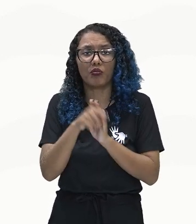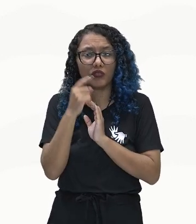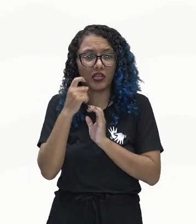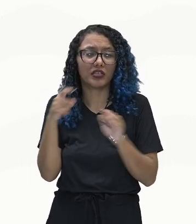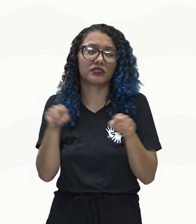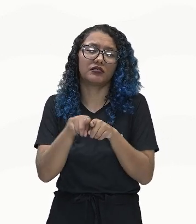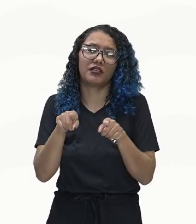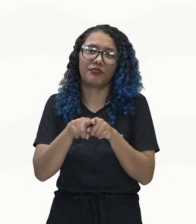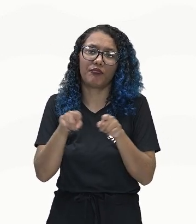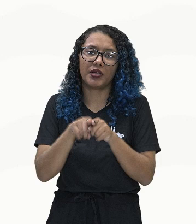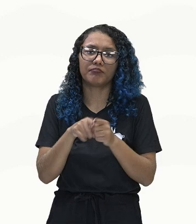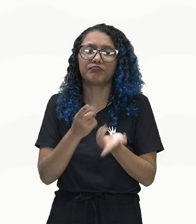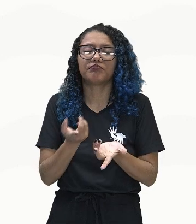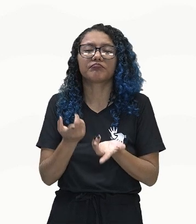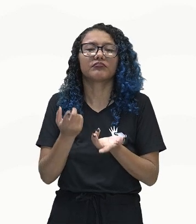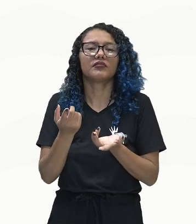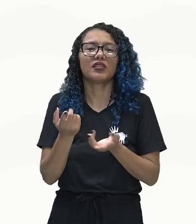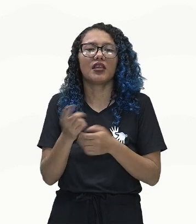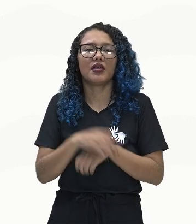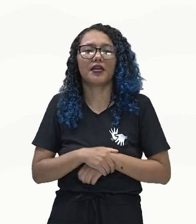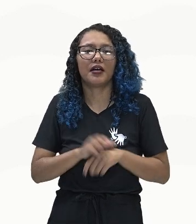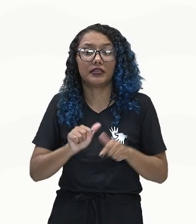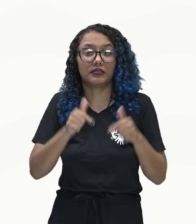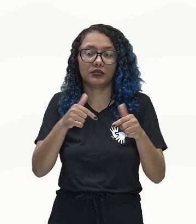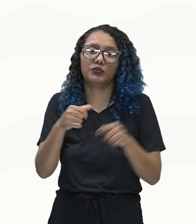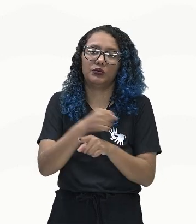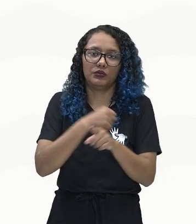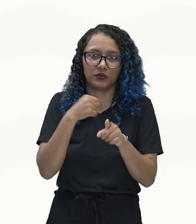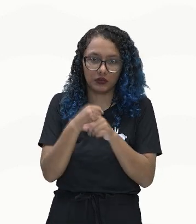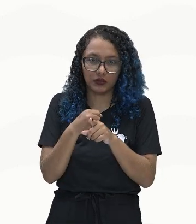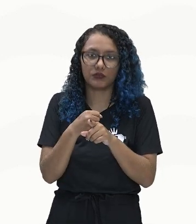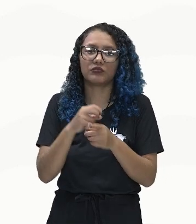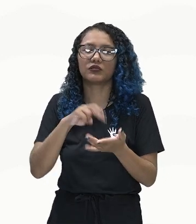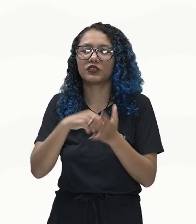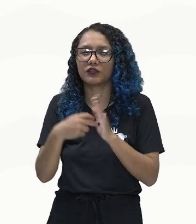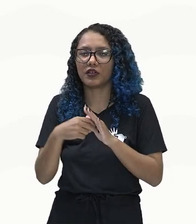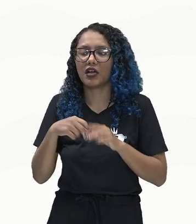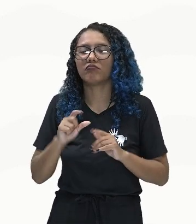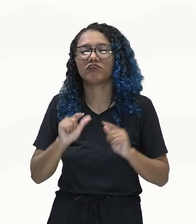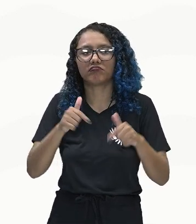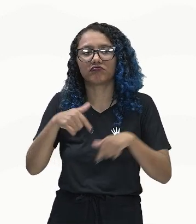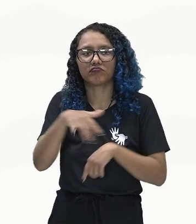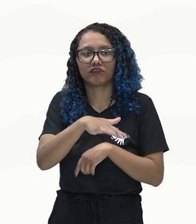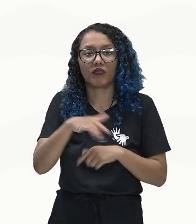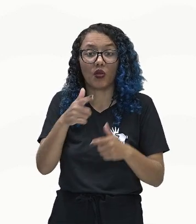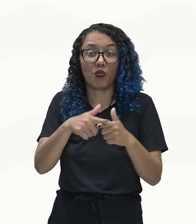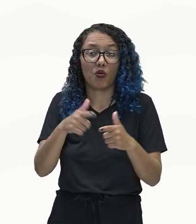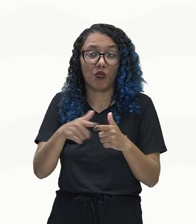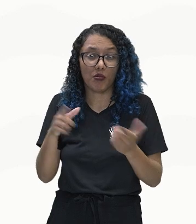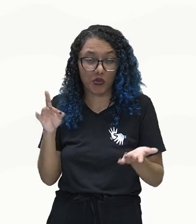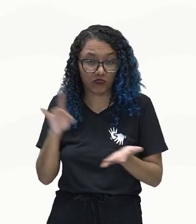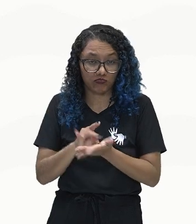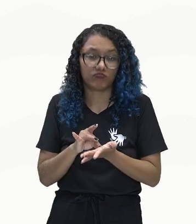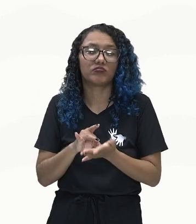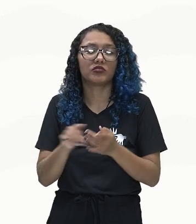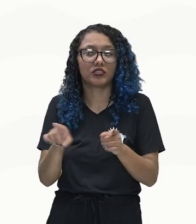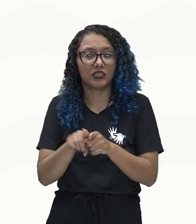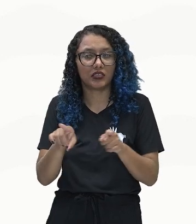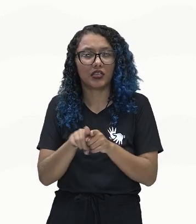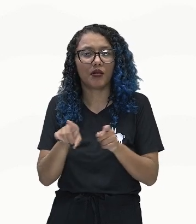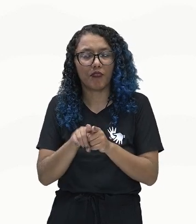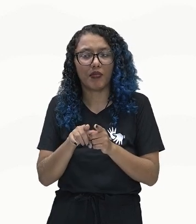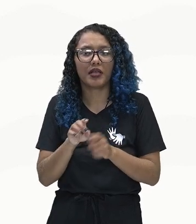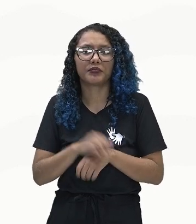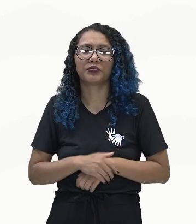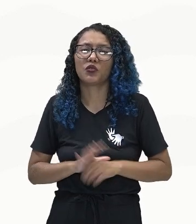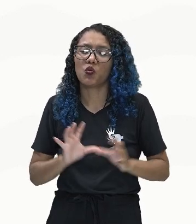social. É atuar na resolução de problemas reais, gerando proveito para o bem coletivo. Então,